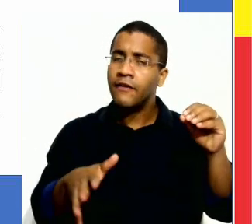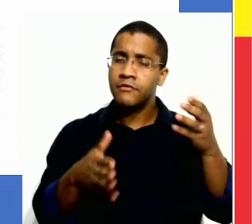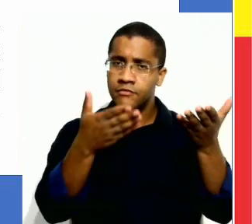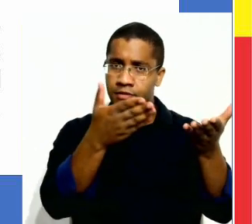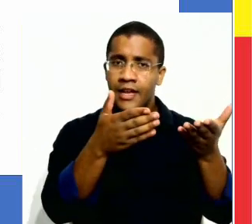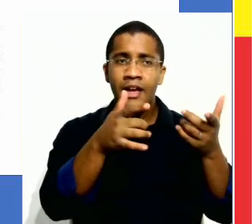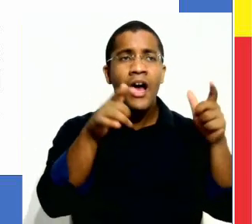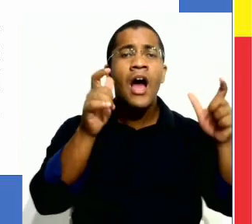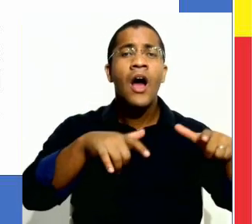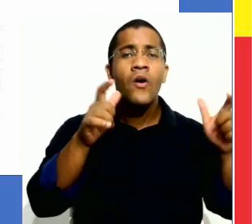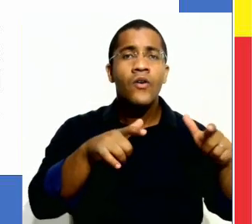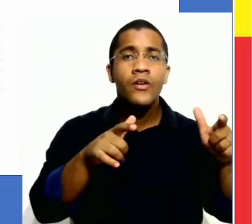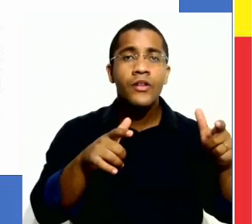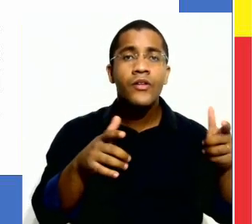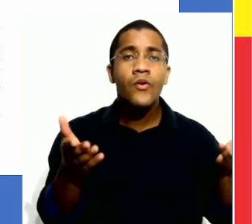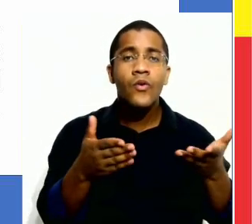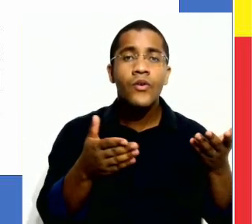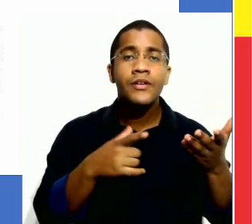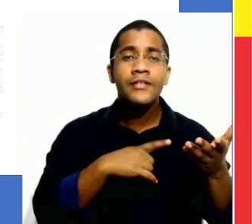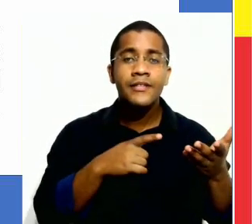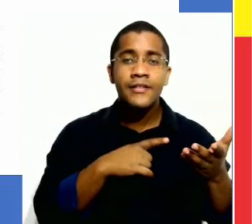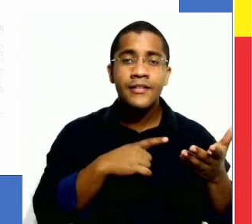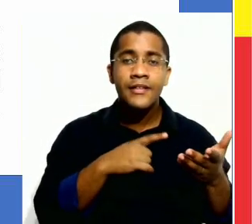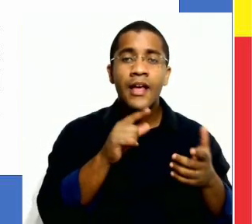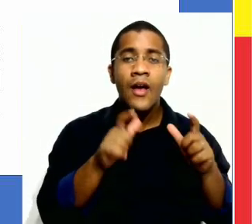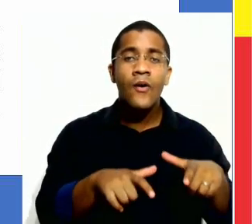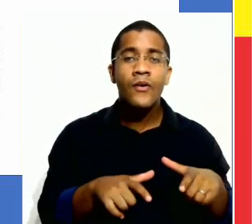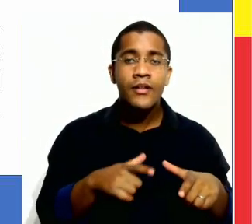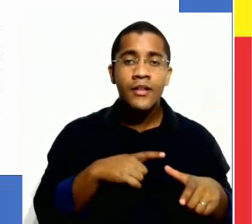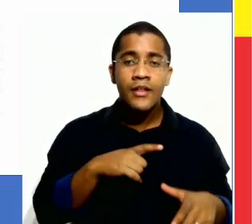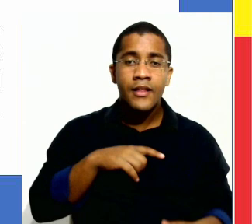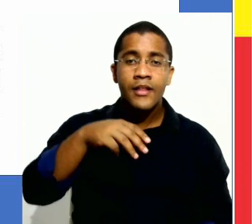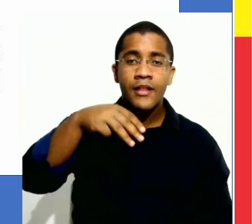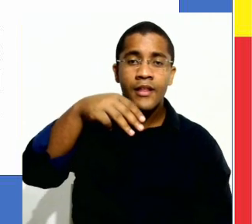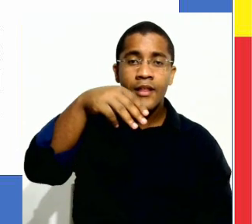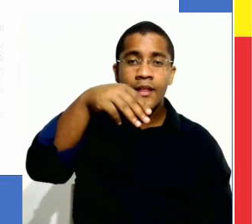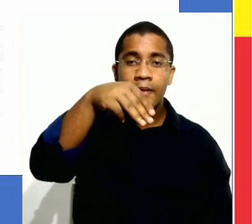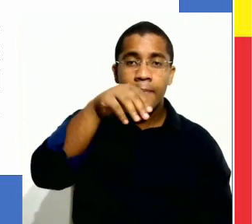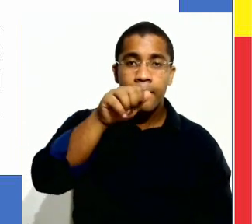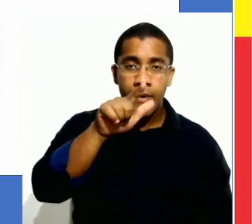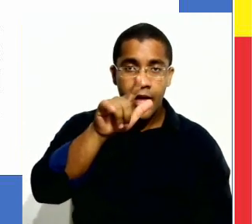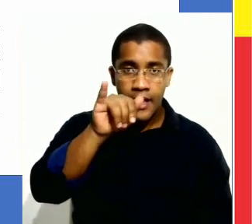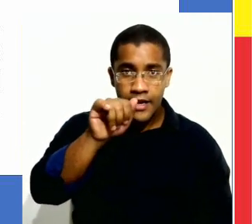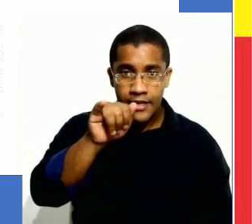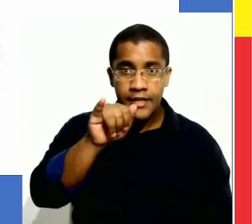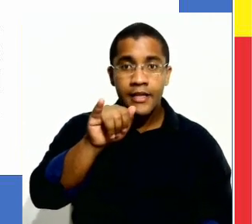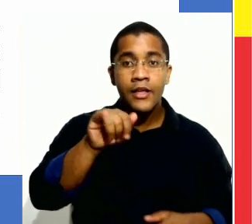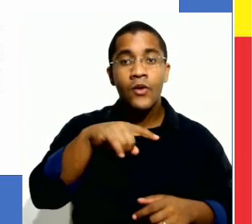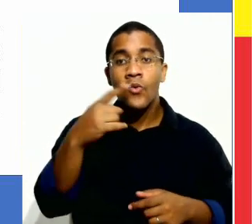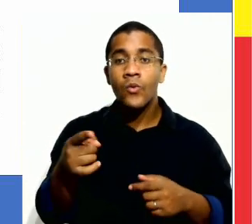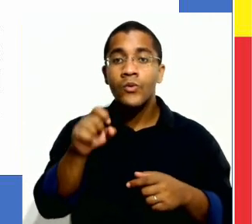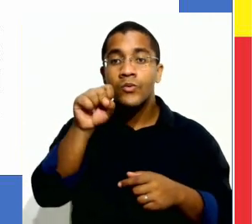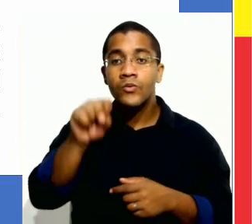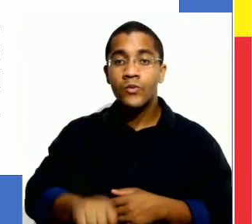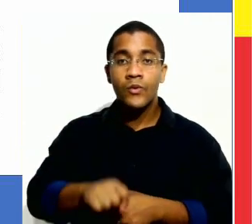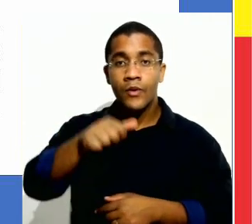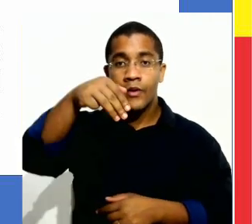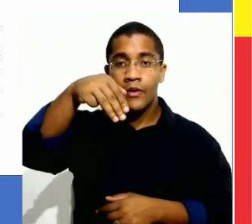Na área que compreende hoje o Mali e o sul da Mauritânia.